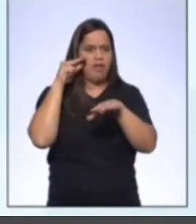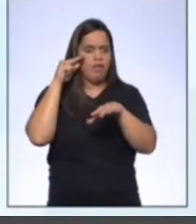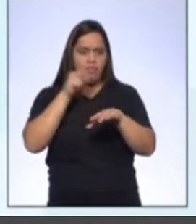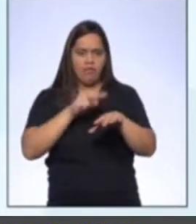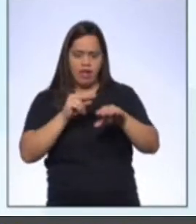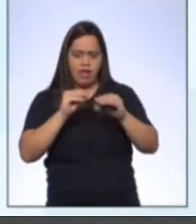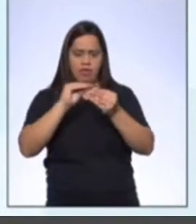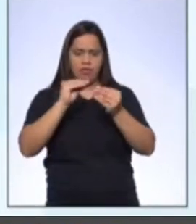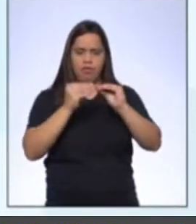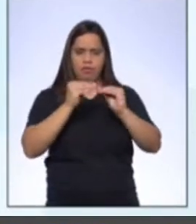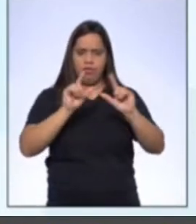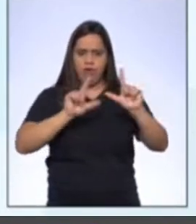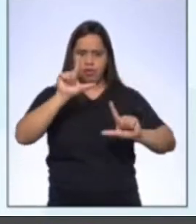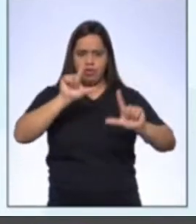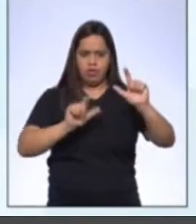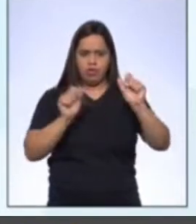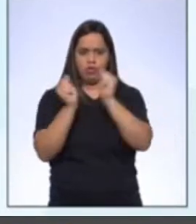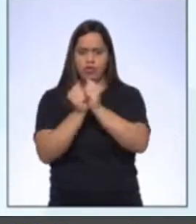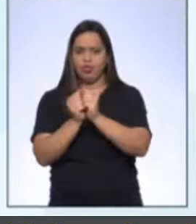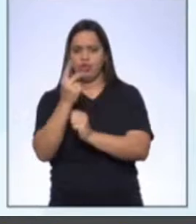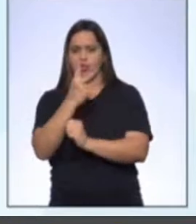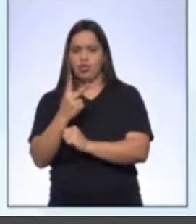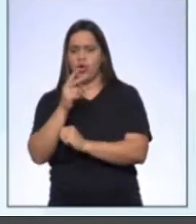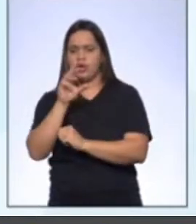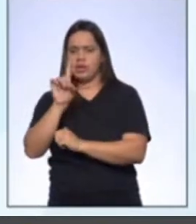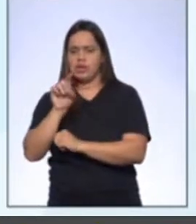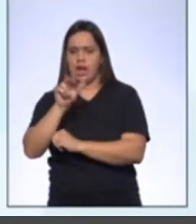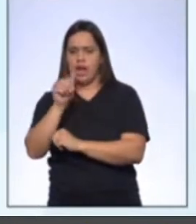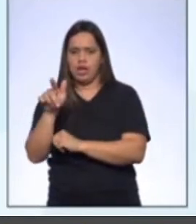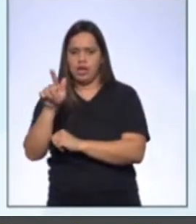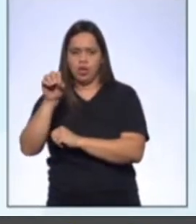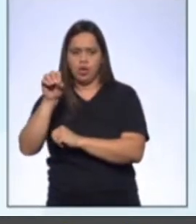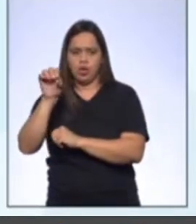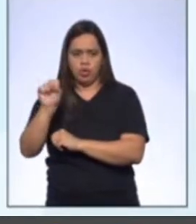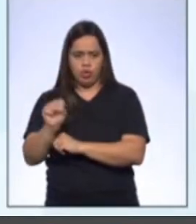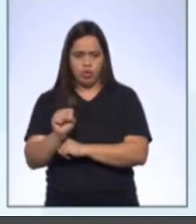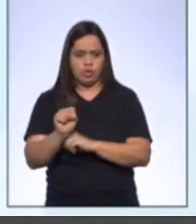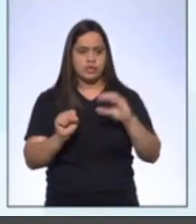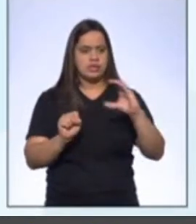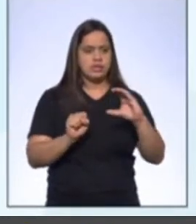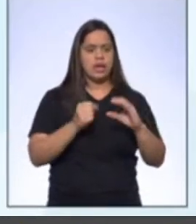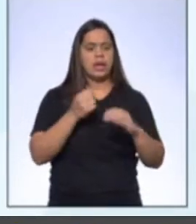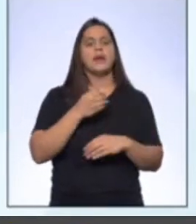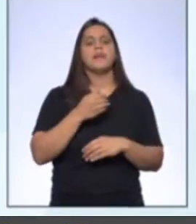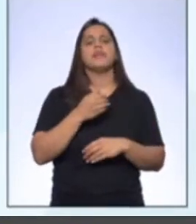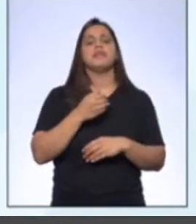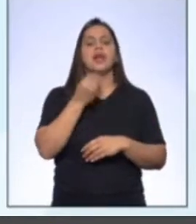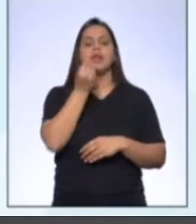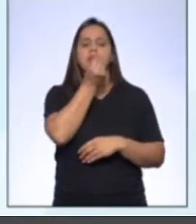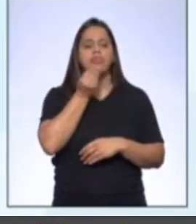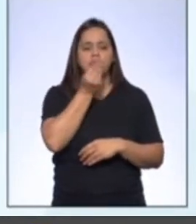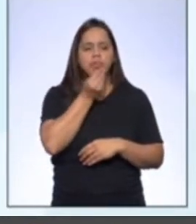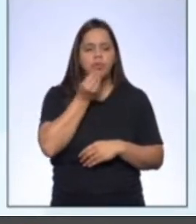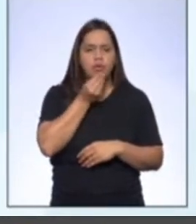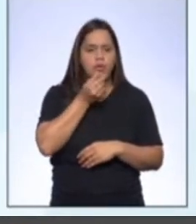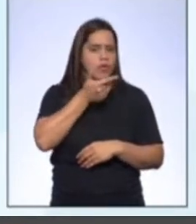dragões? C. Provou um pedaço de queijo? D. Inventava histórias